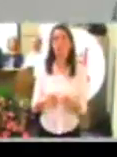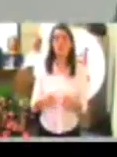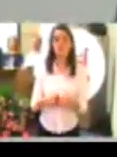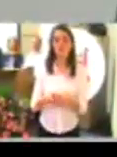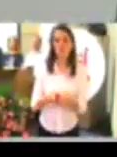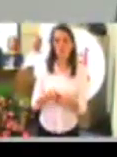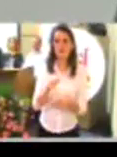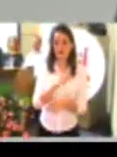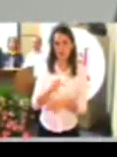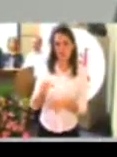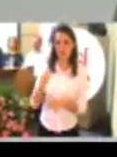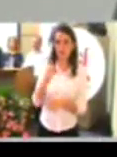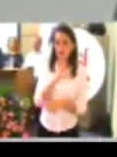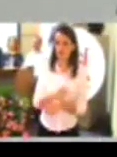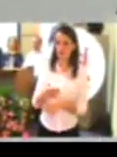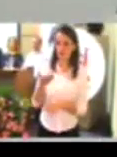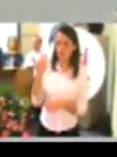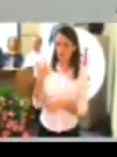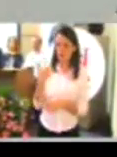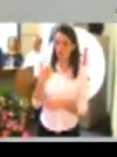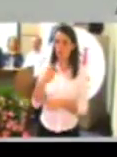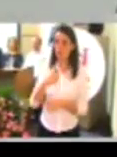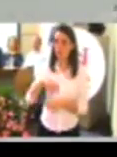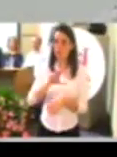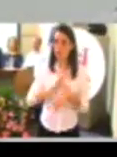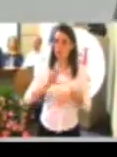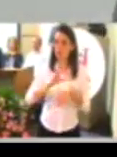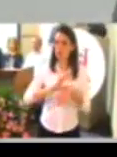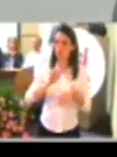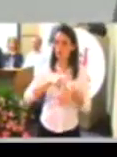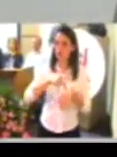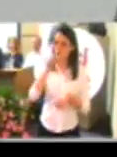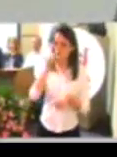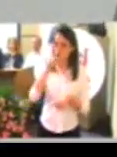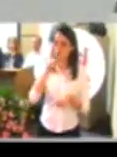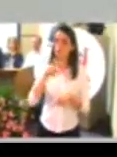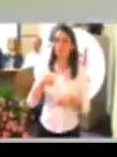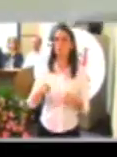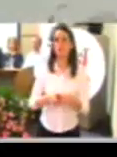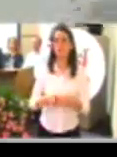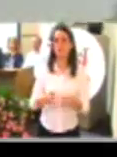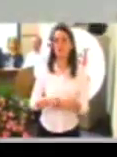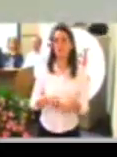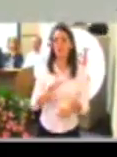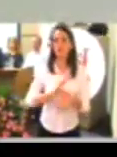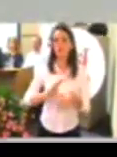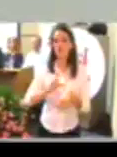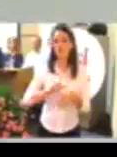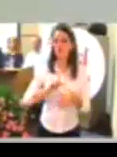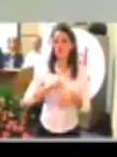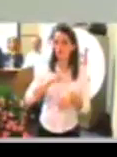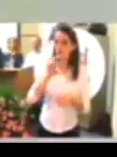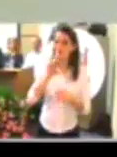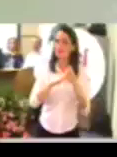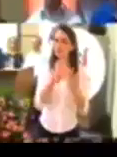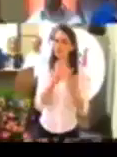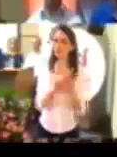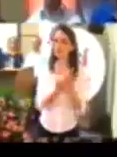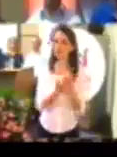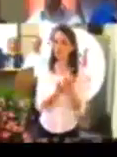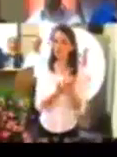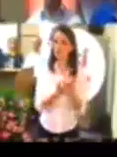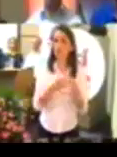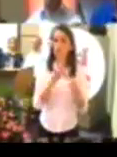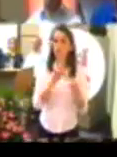Há duas semanas, iniciamos um curso de pós-graduação através daquela que é a nossa escola,